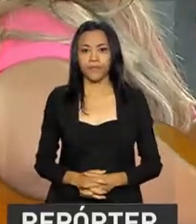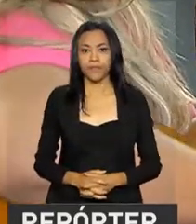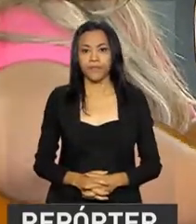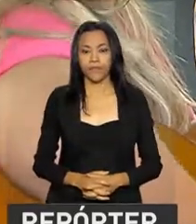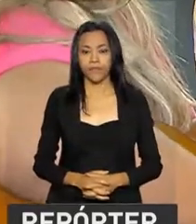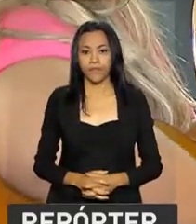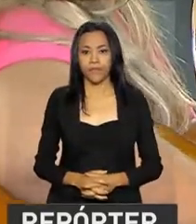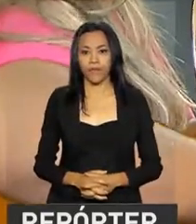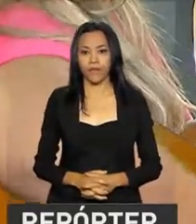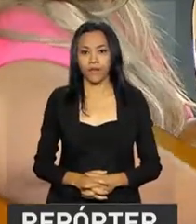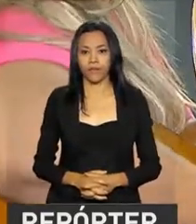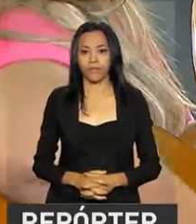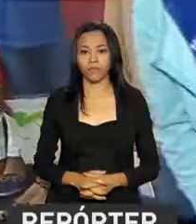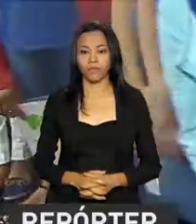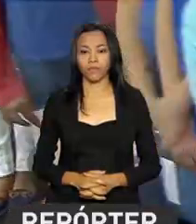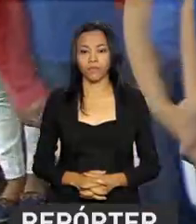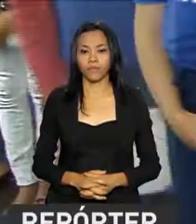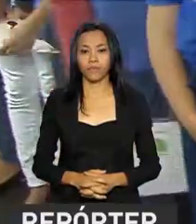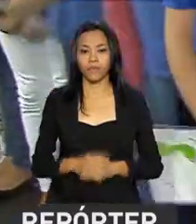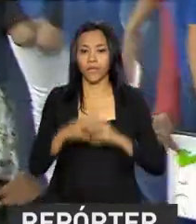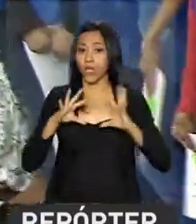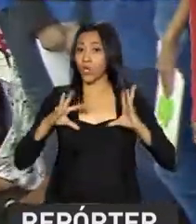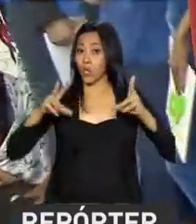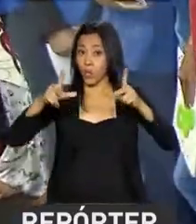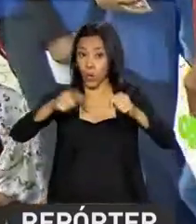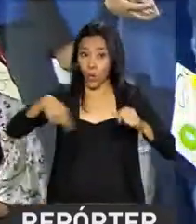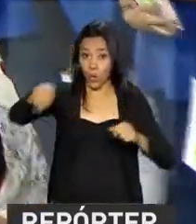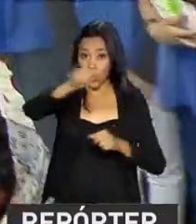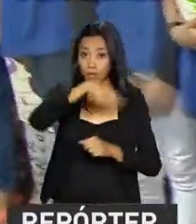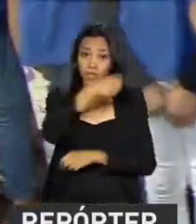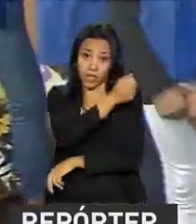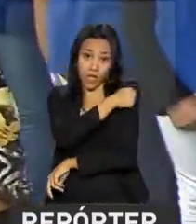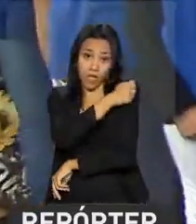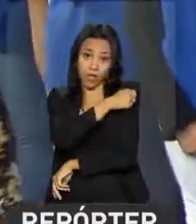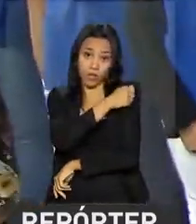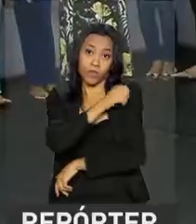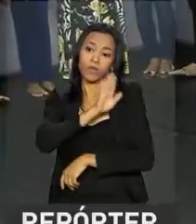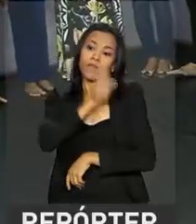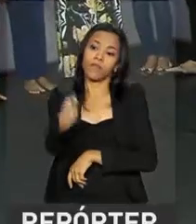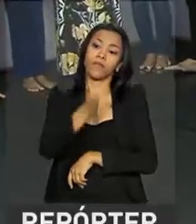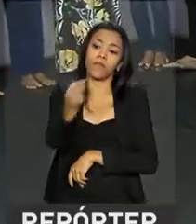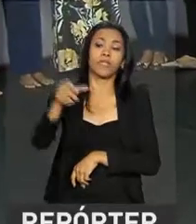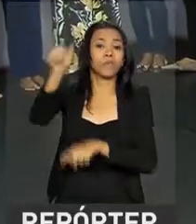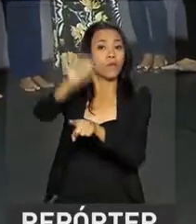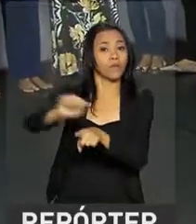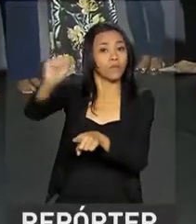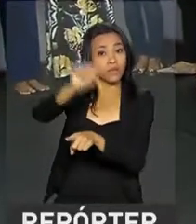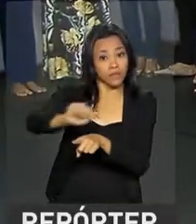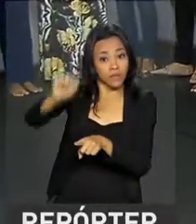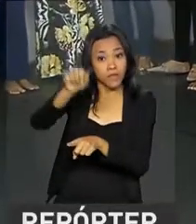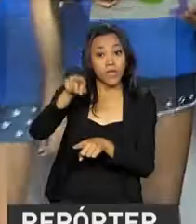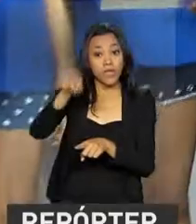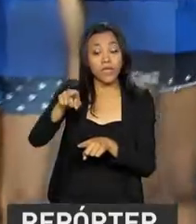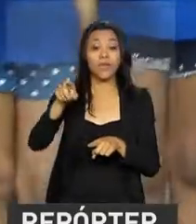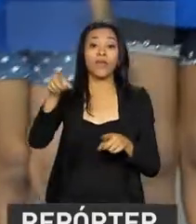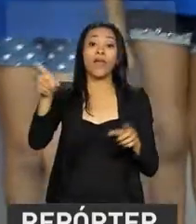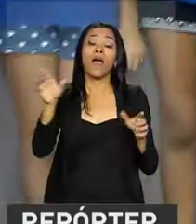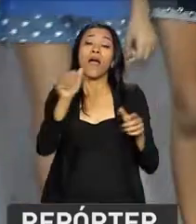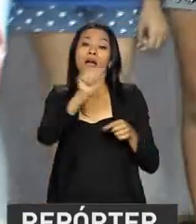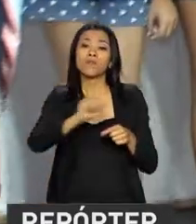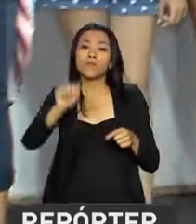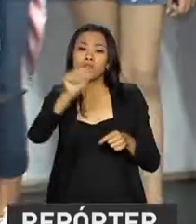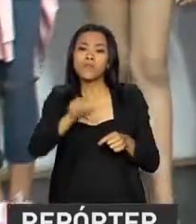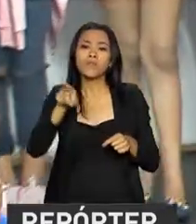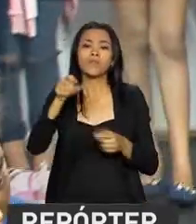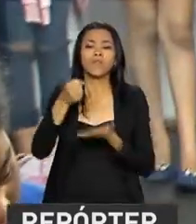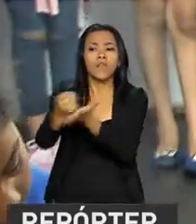Todas são alunas do Centro Social Engá, que pertence à ACU, a Associação